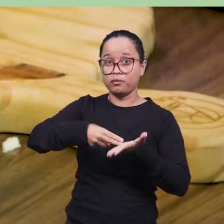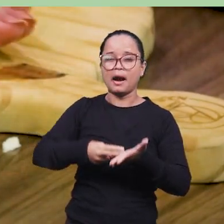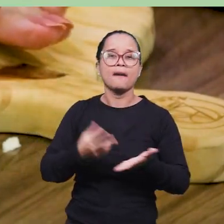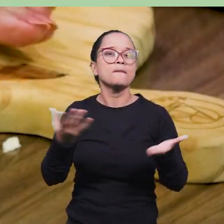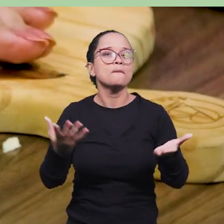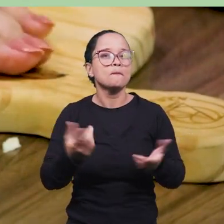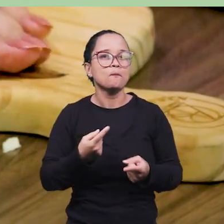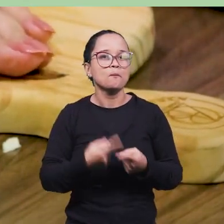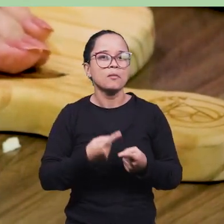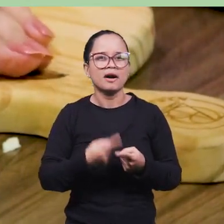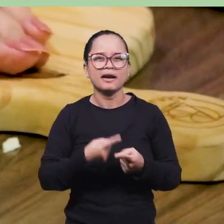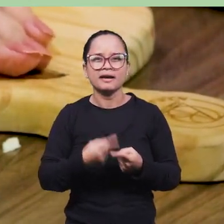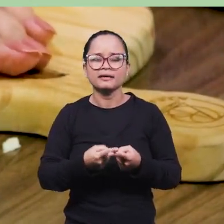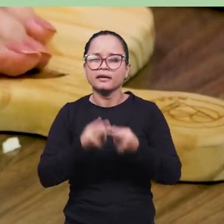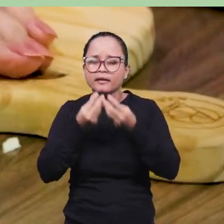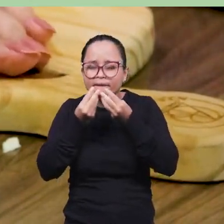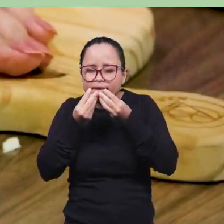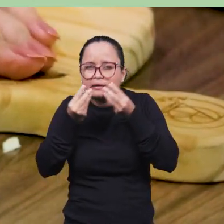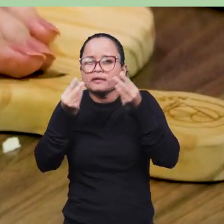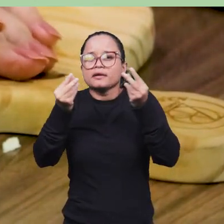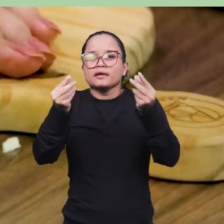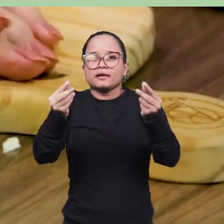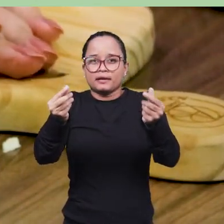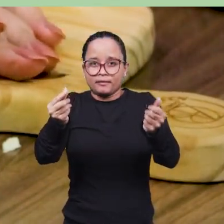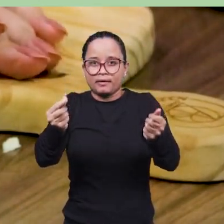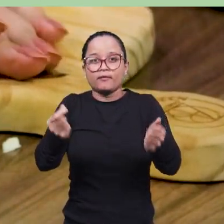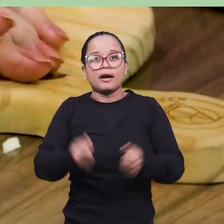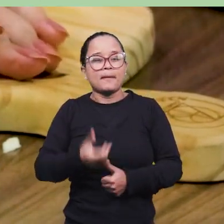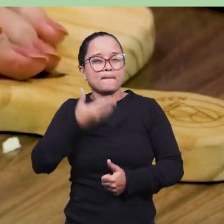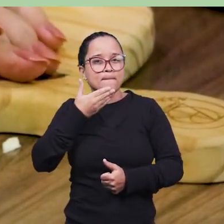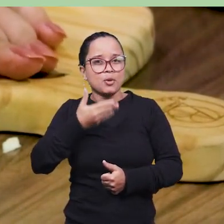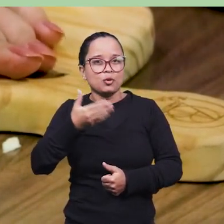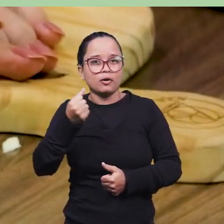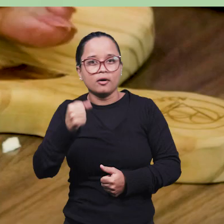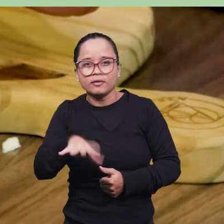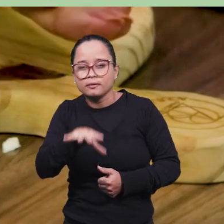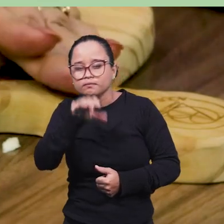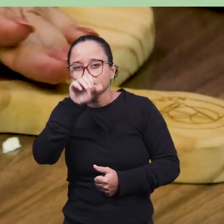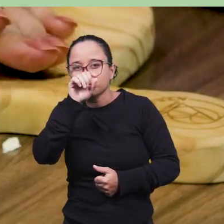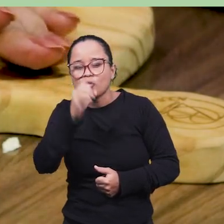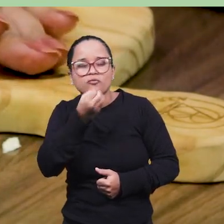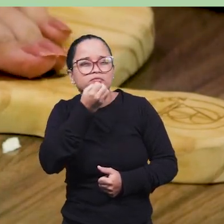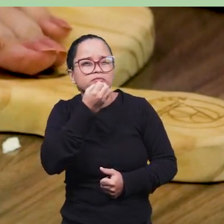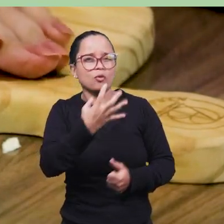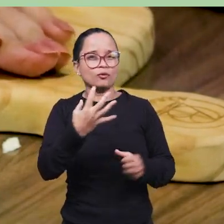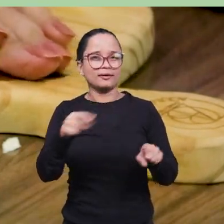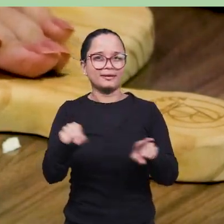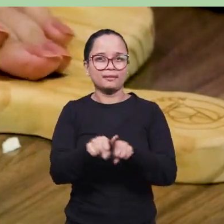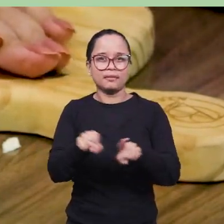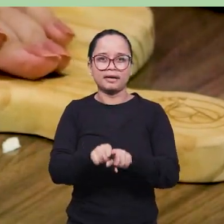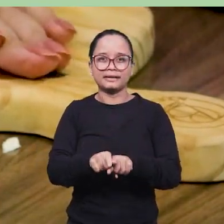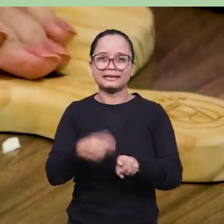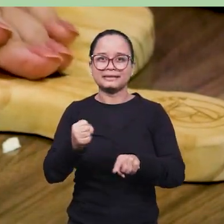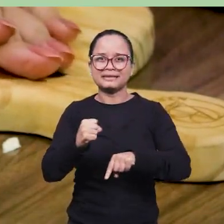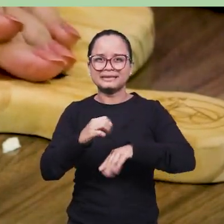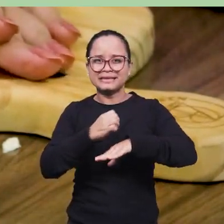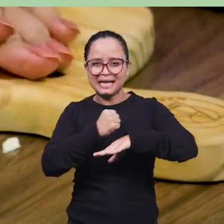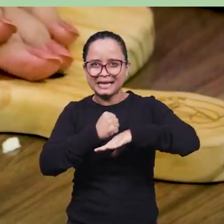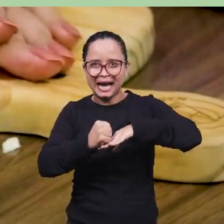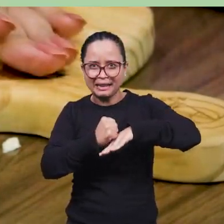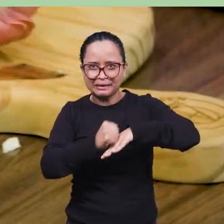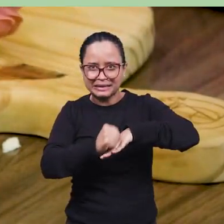vai saborizar e vai sair mais aroma. Ele ralado, ele solta